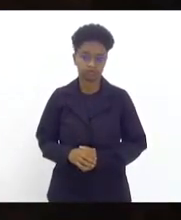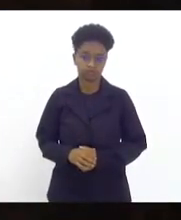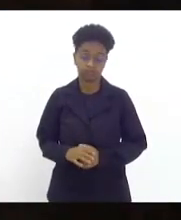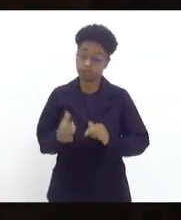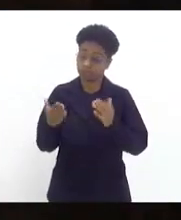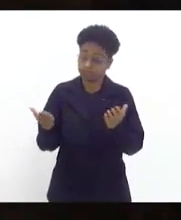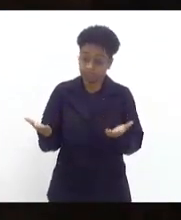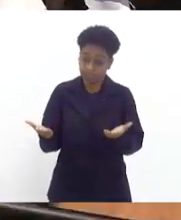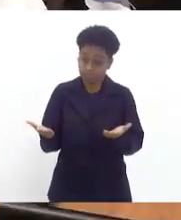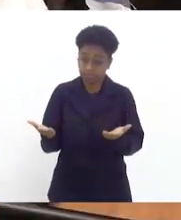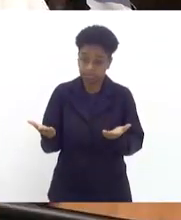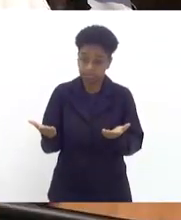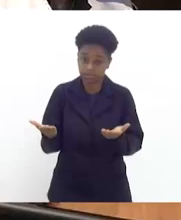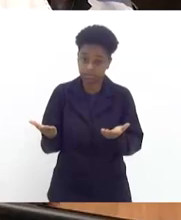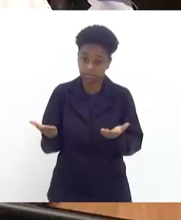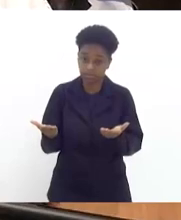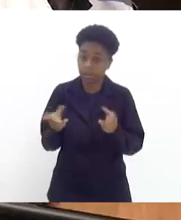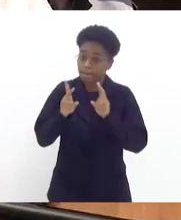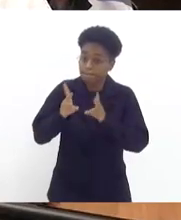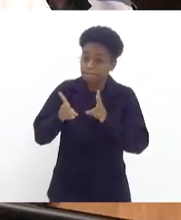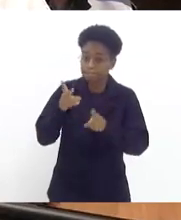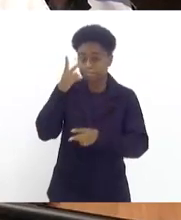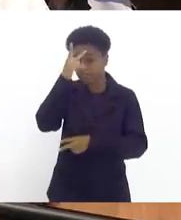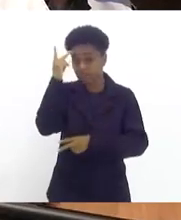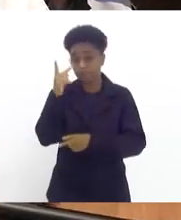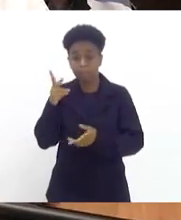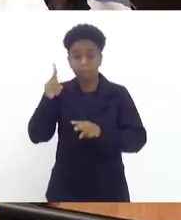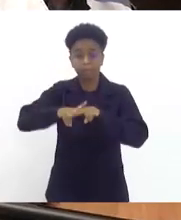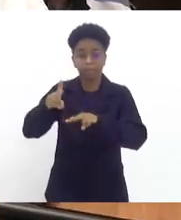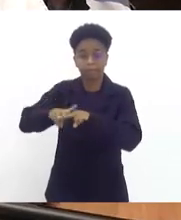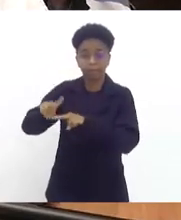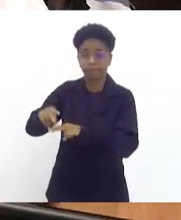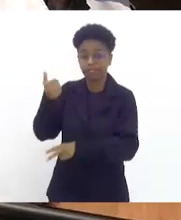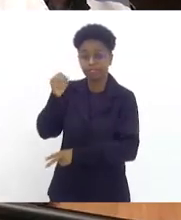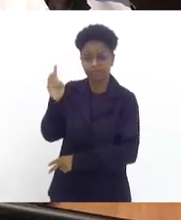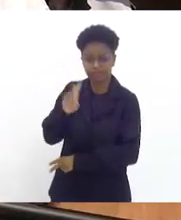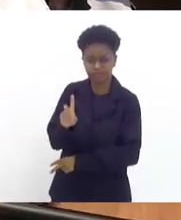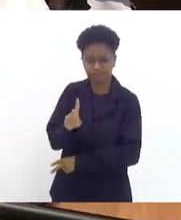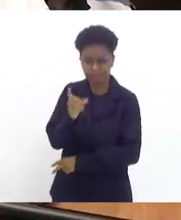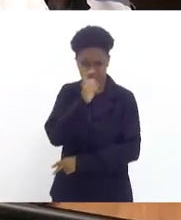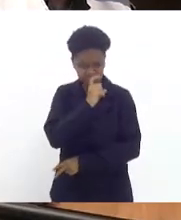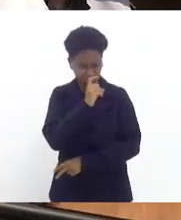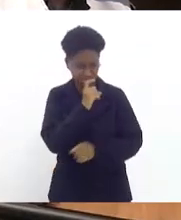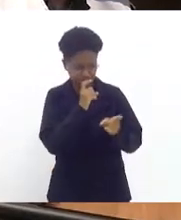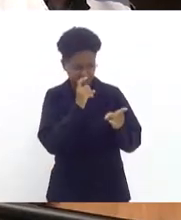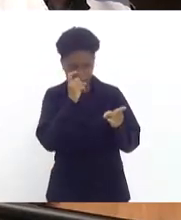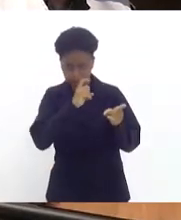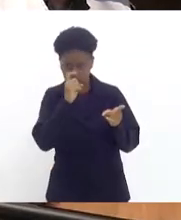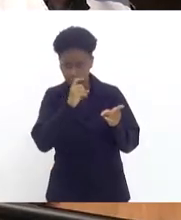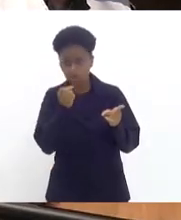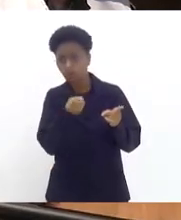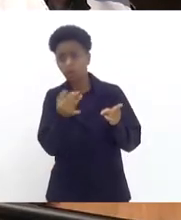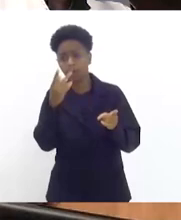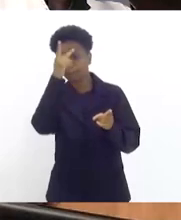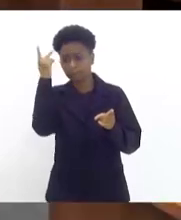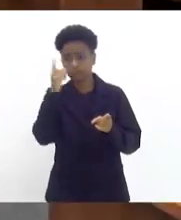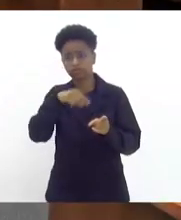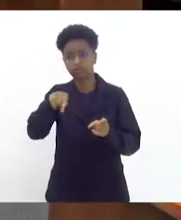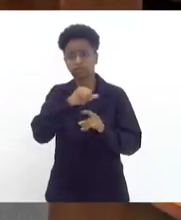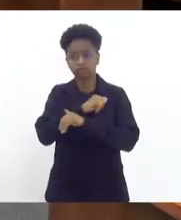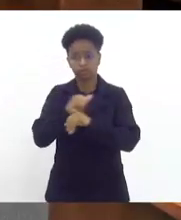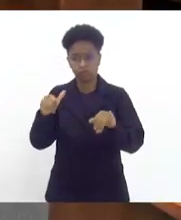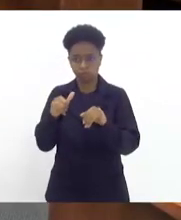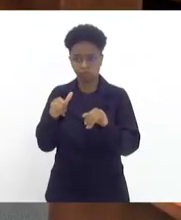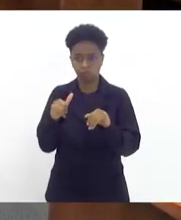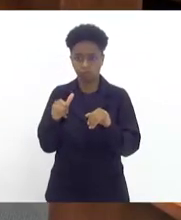então assim aí a mesma pessoa é presa 10 vezes eu tô mentindo Comandante blas quantas pessoas vocês avisam aí